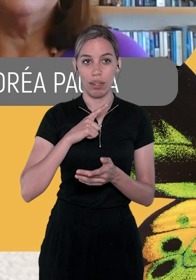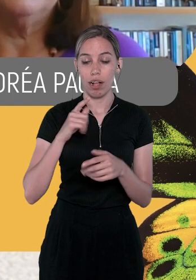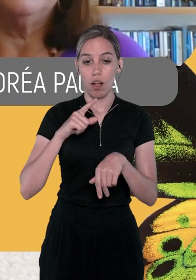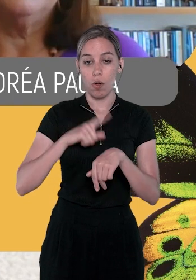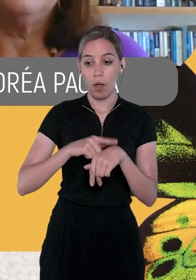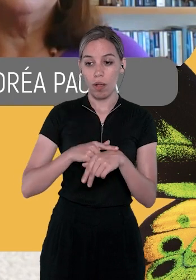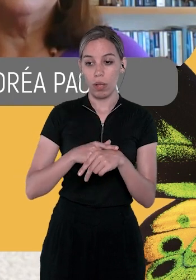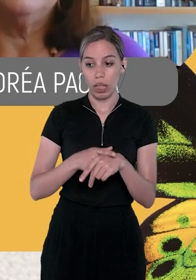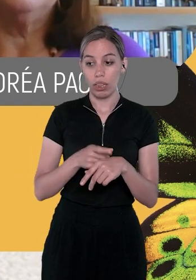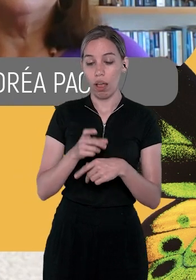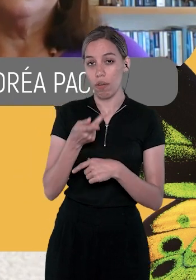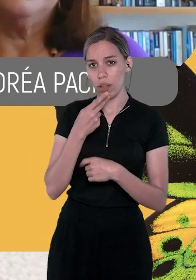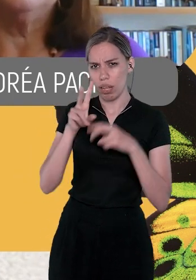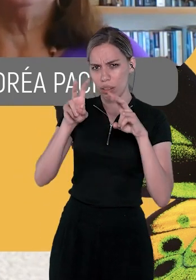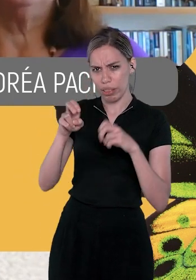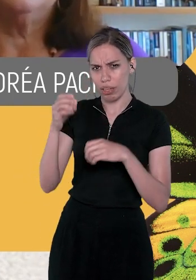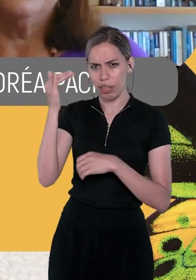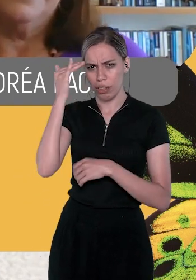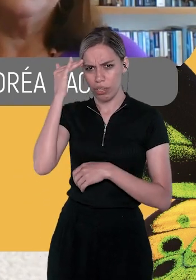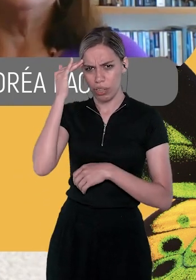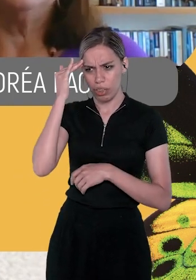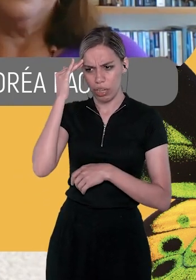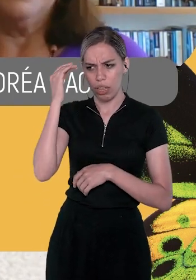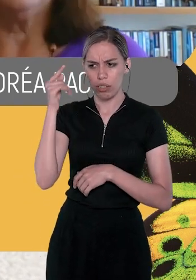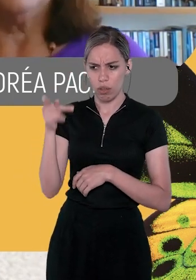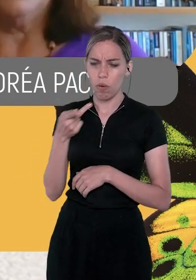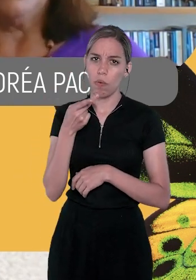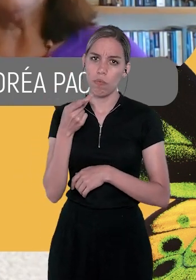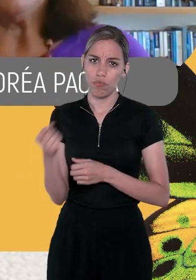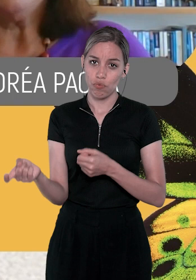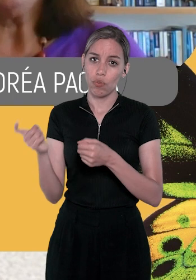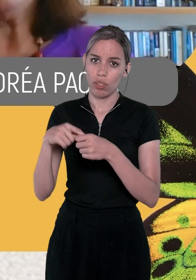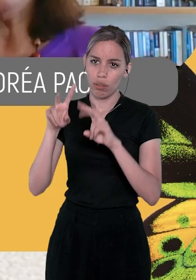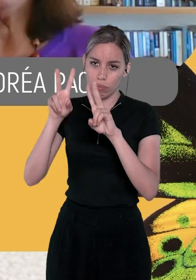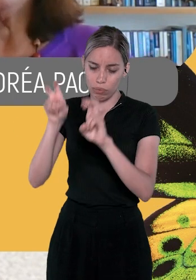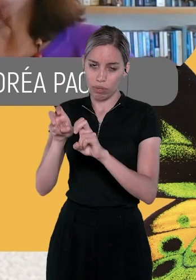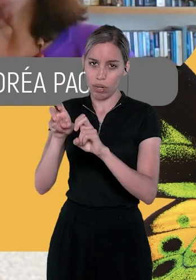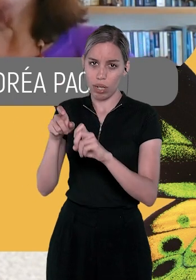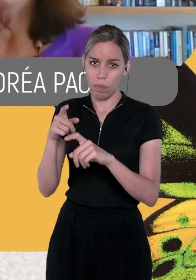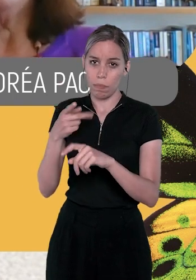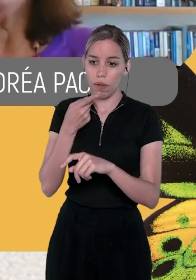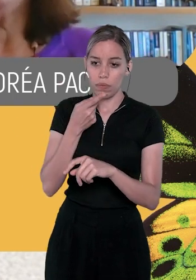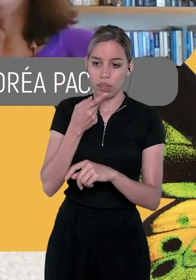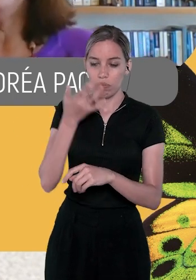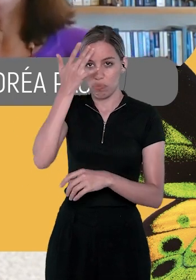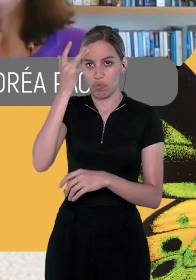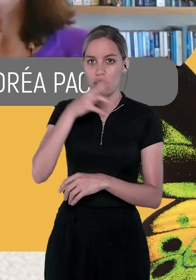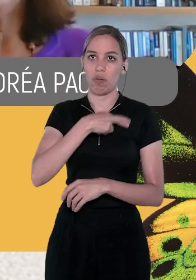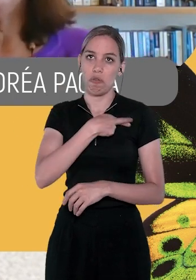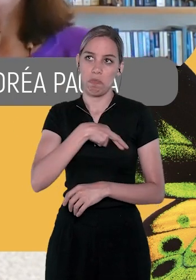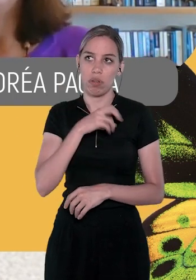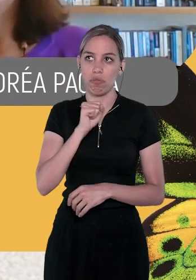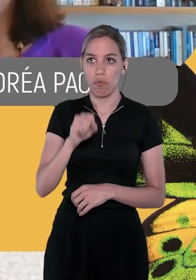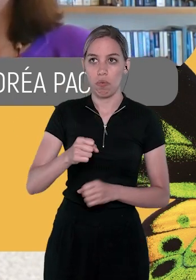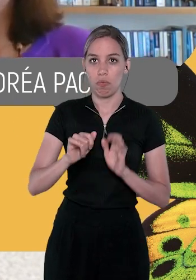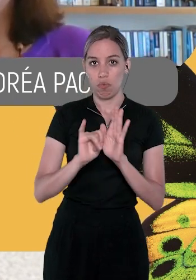da adolescência, eu ainda vou voltar nela, não sei se num romance ou num conto, para discutir uma outra questão